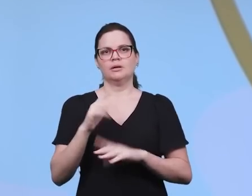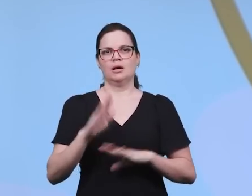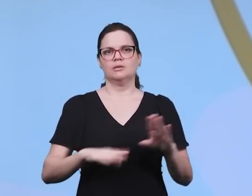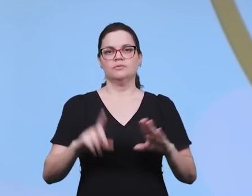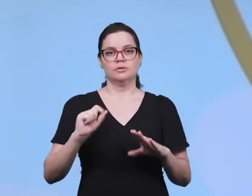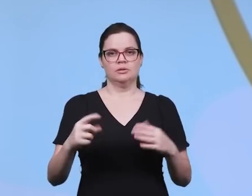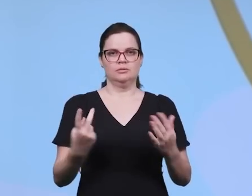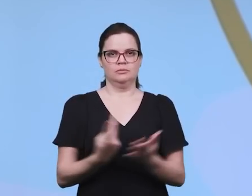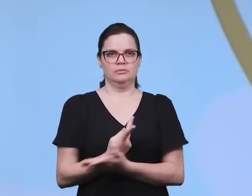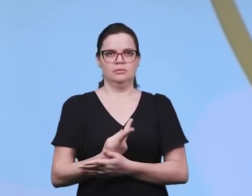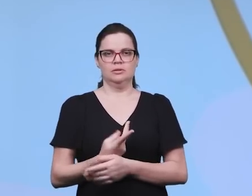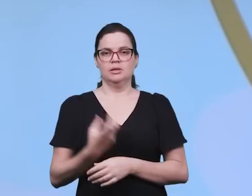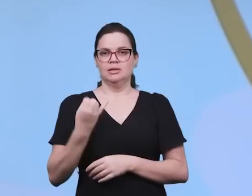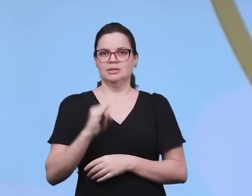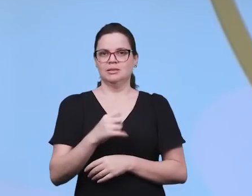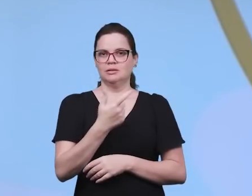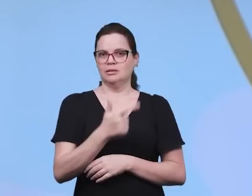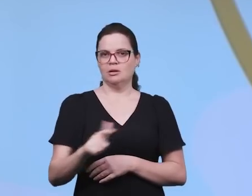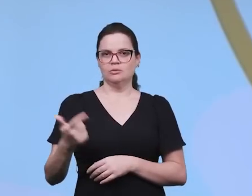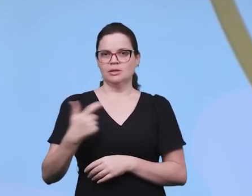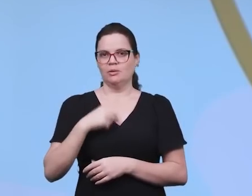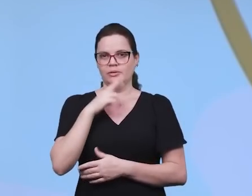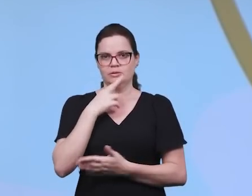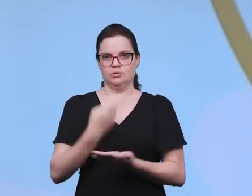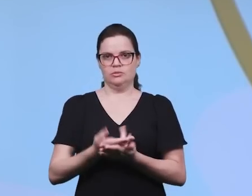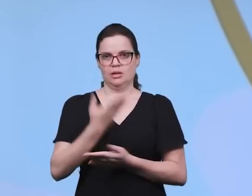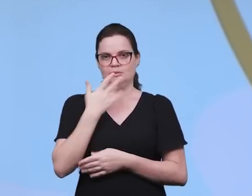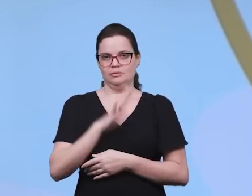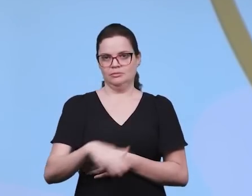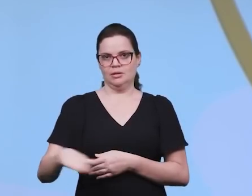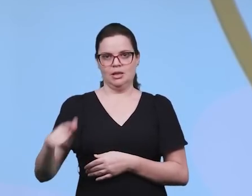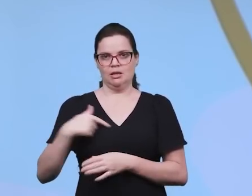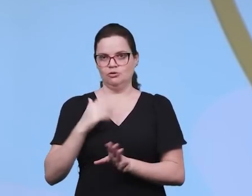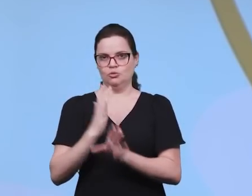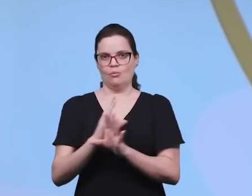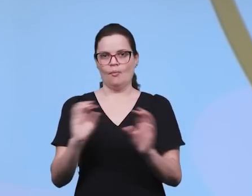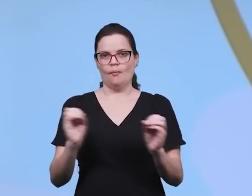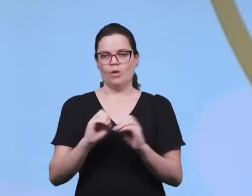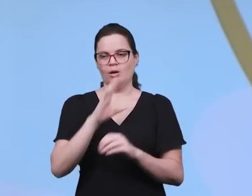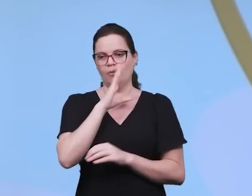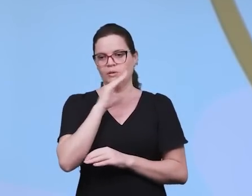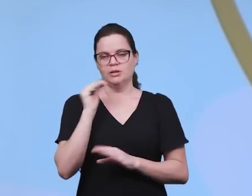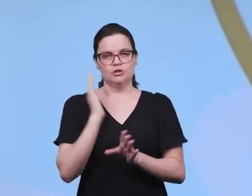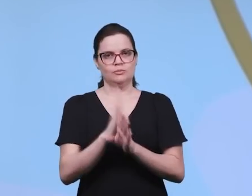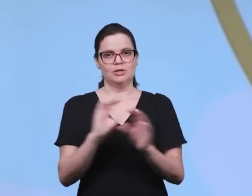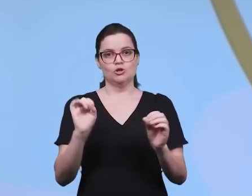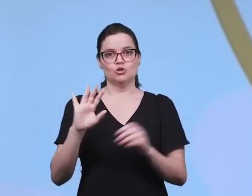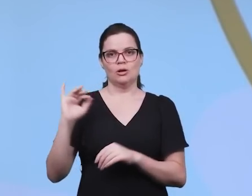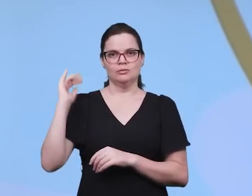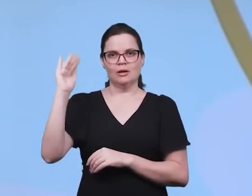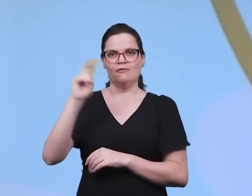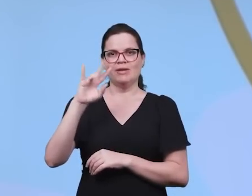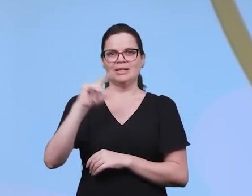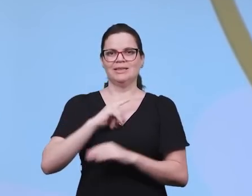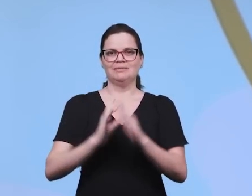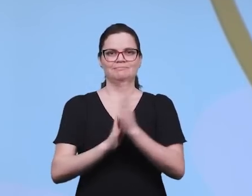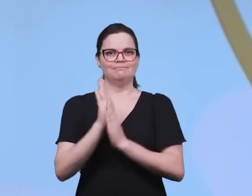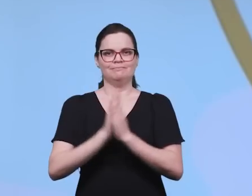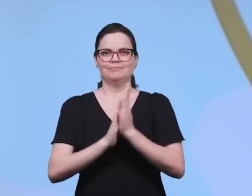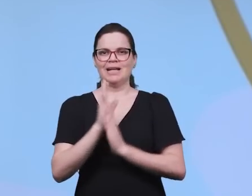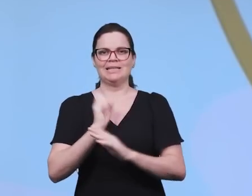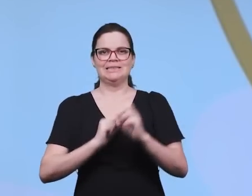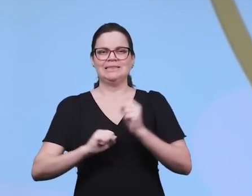devido ao não diagnóstico na infância ou até mesmo na adolescência, essa pessoa vai desenvolver crises de ansiedade